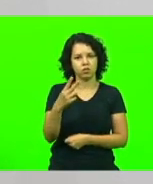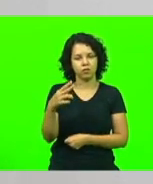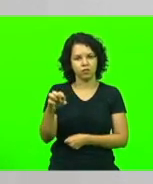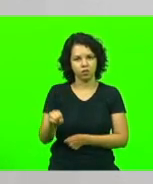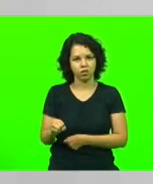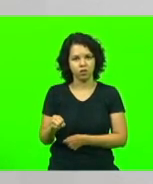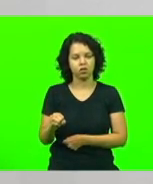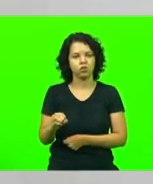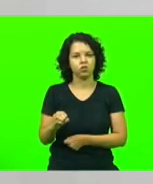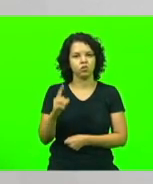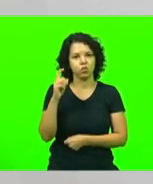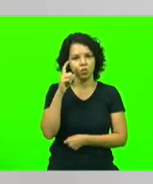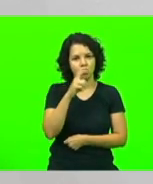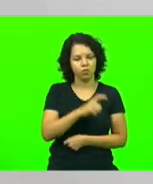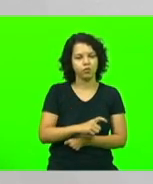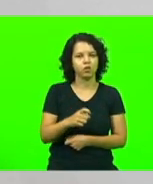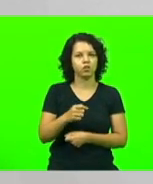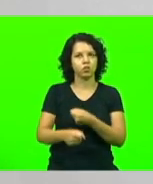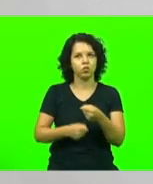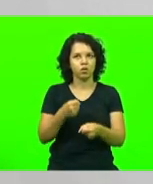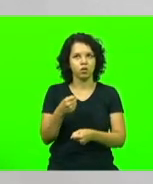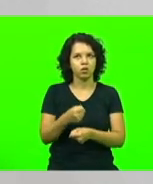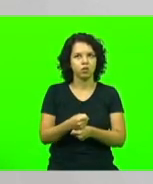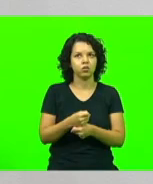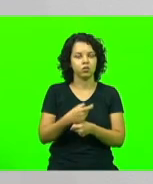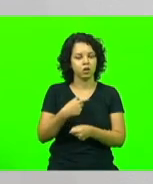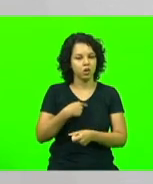duro, mas eu fiquei aqui, presidente.